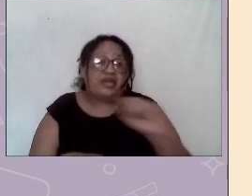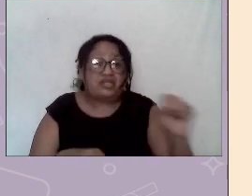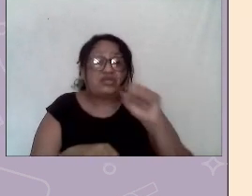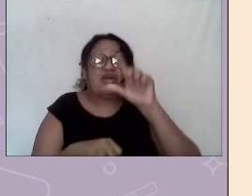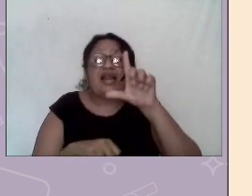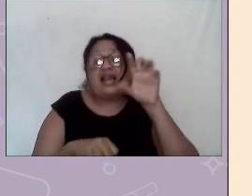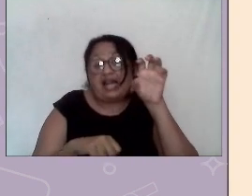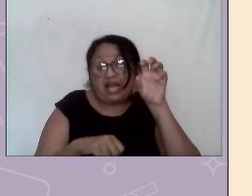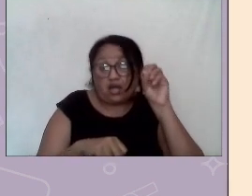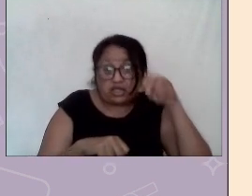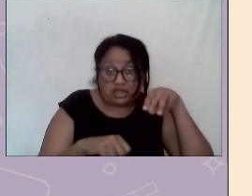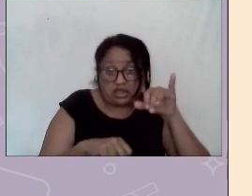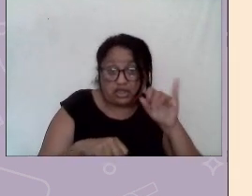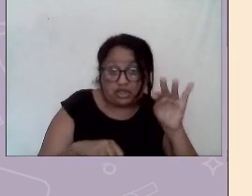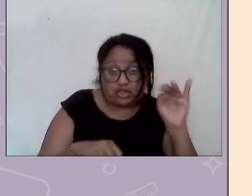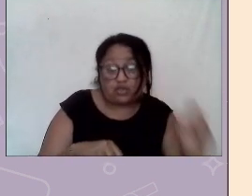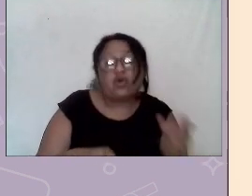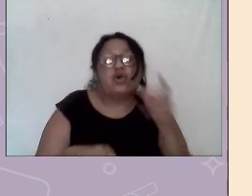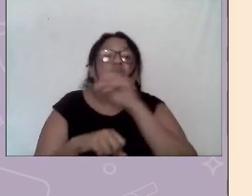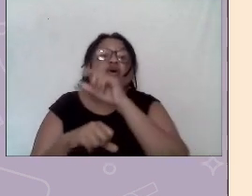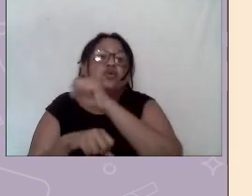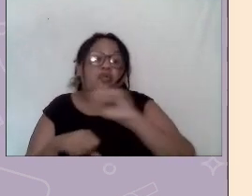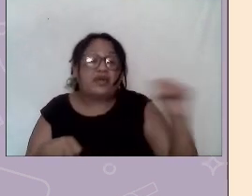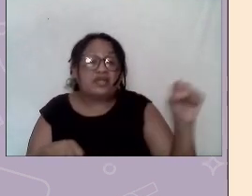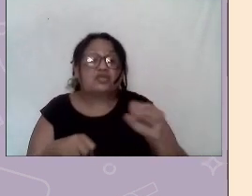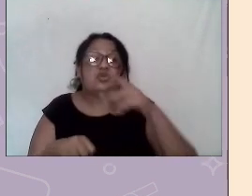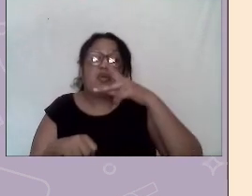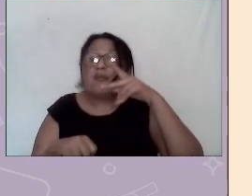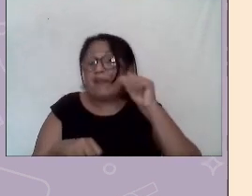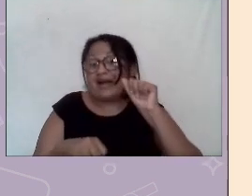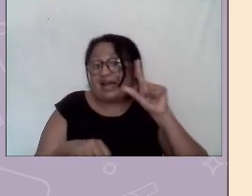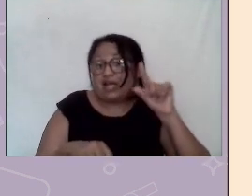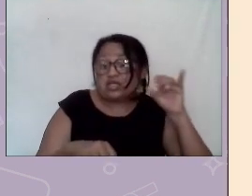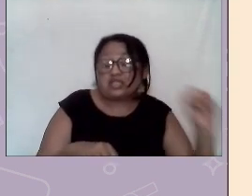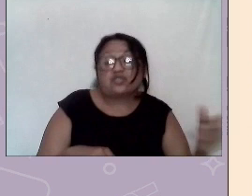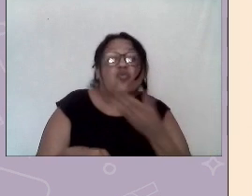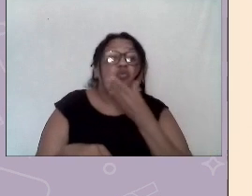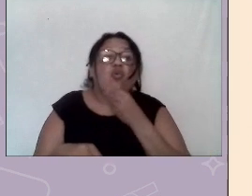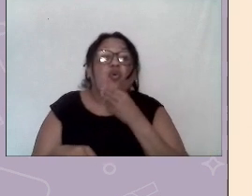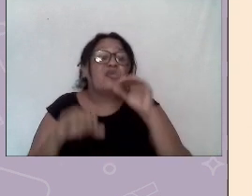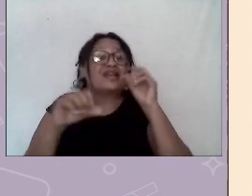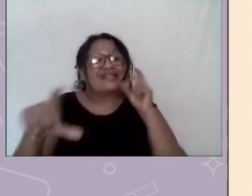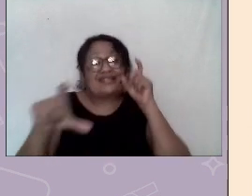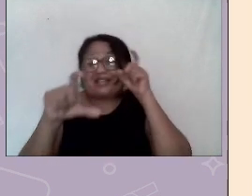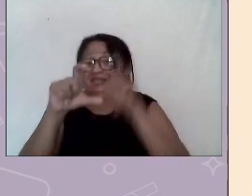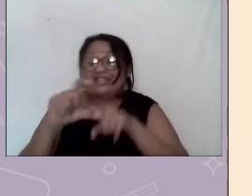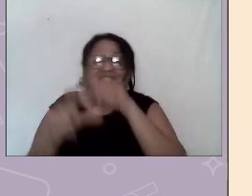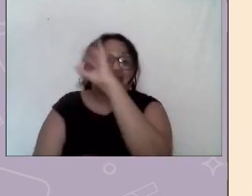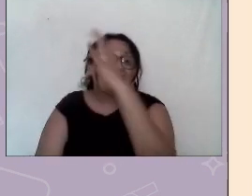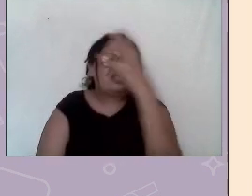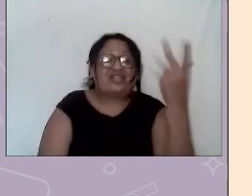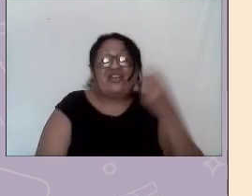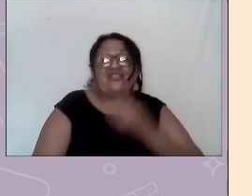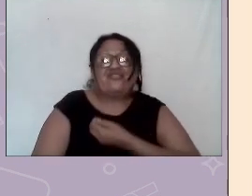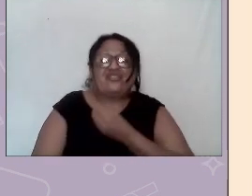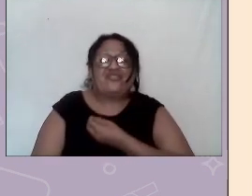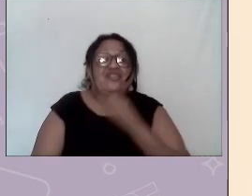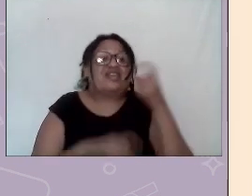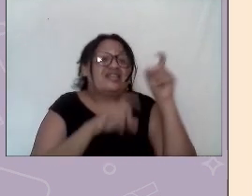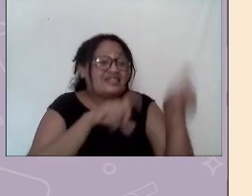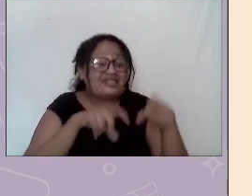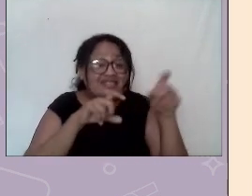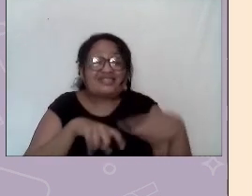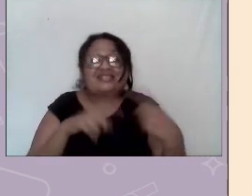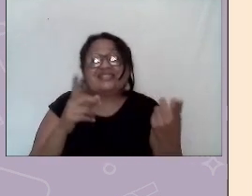é aquele período no qual o homem era nômade totalmente dependente da natureza vivia da caça da pesca né